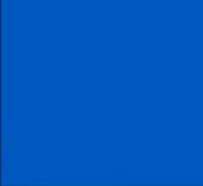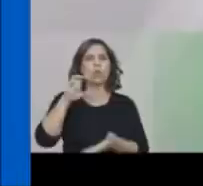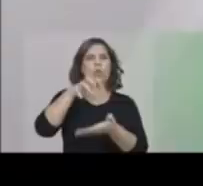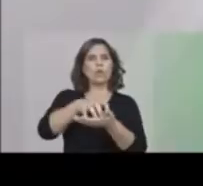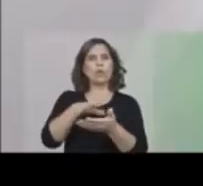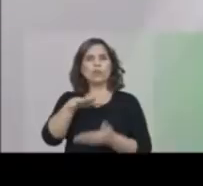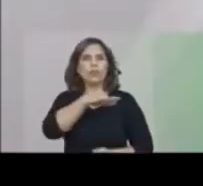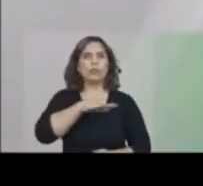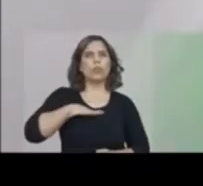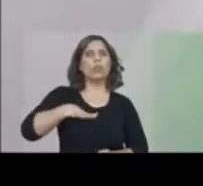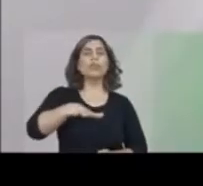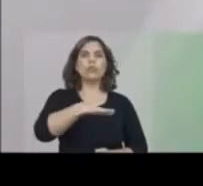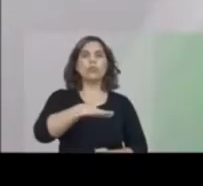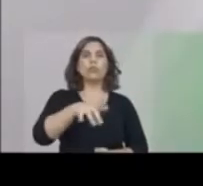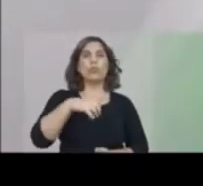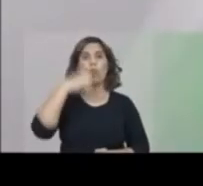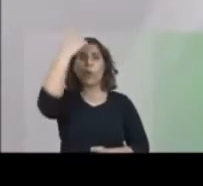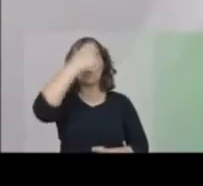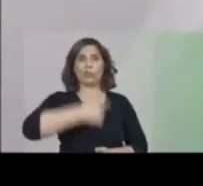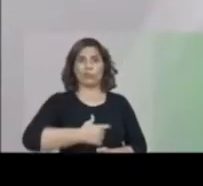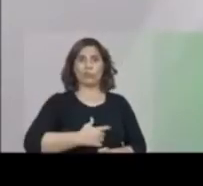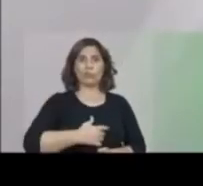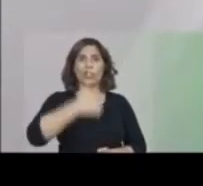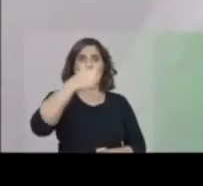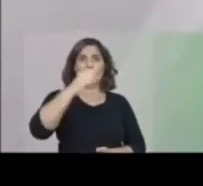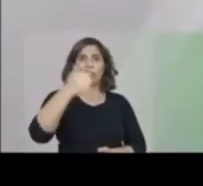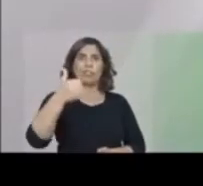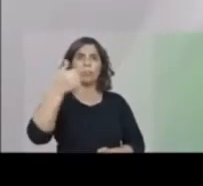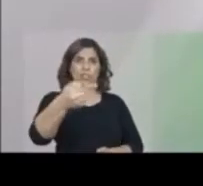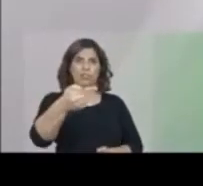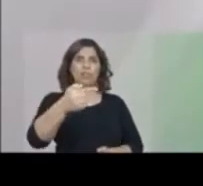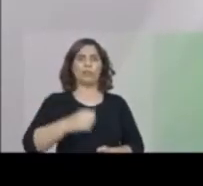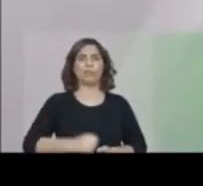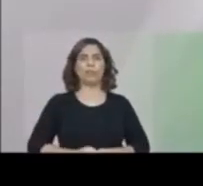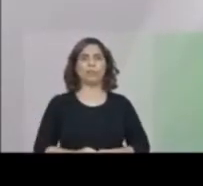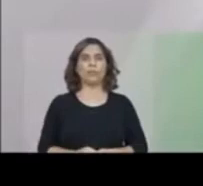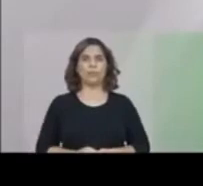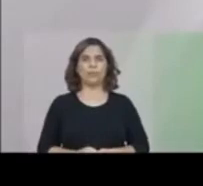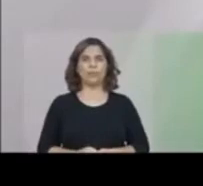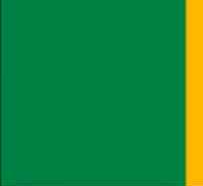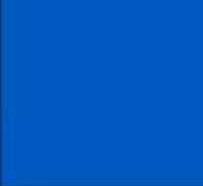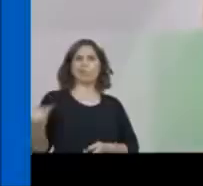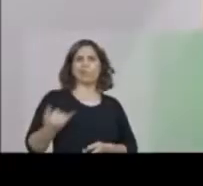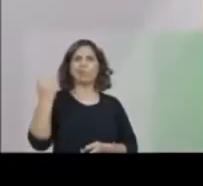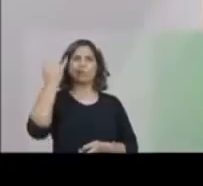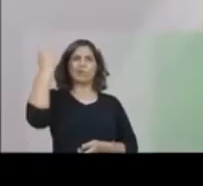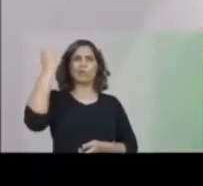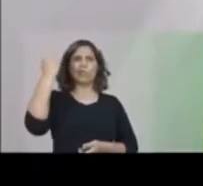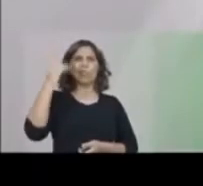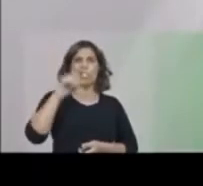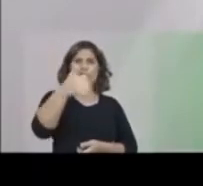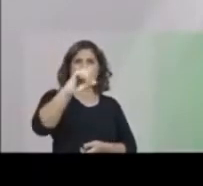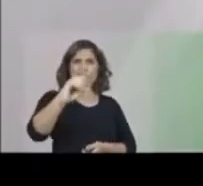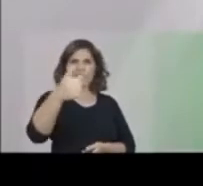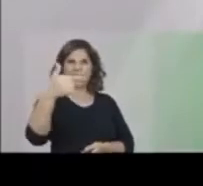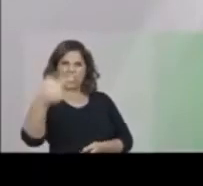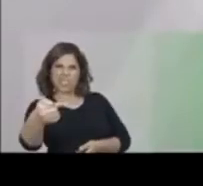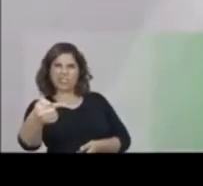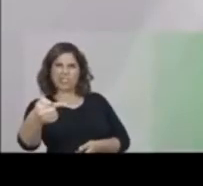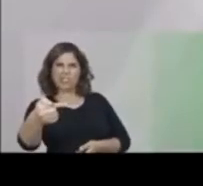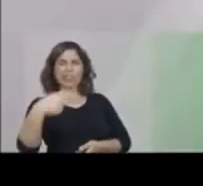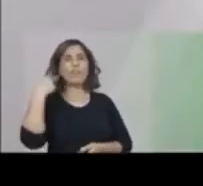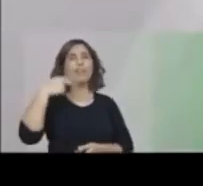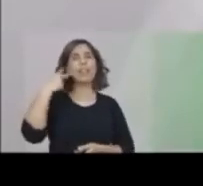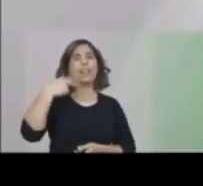10127. Vamos ocupar nossos espaços. Sou Rogéria Bolsonaro, 10127. Isso! Saúde é o que